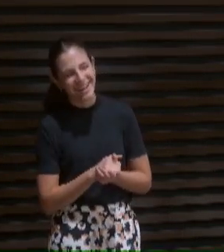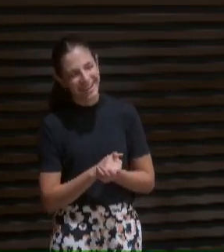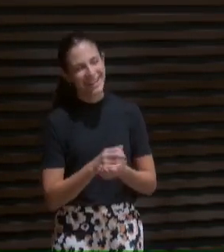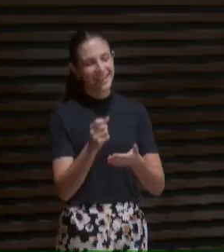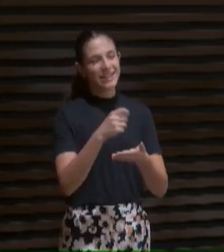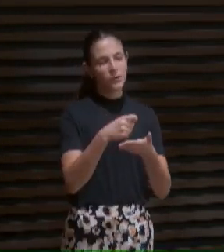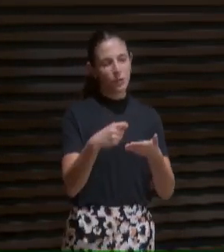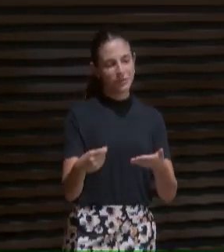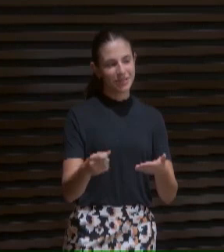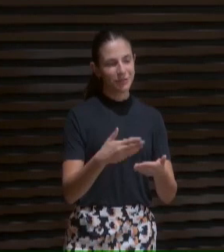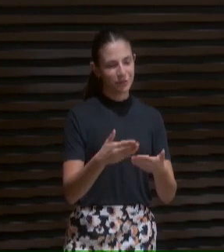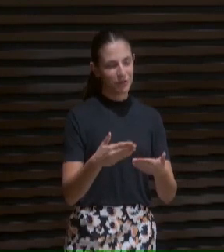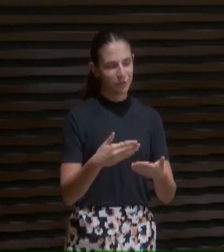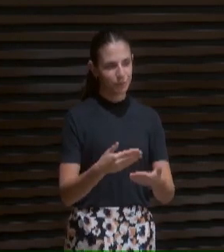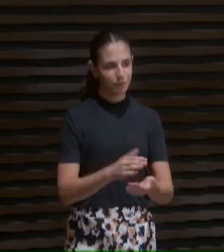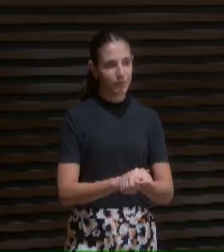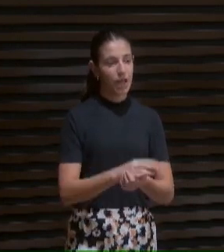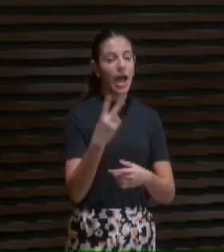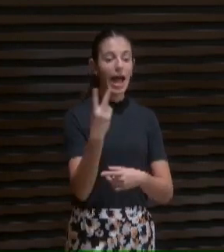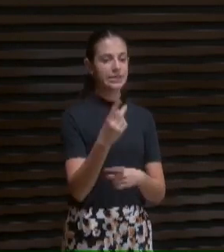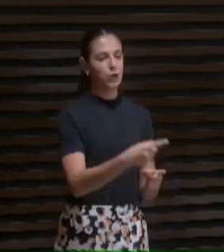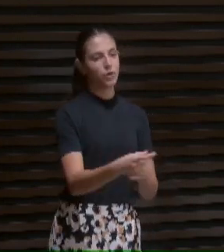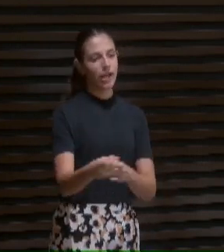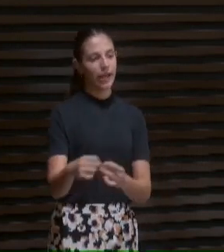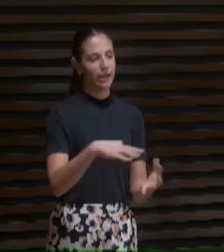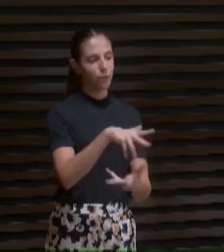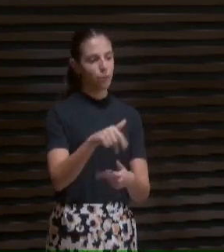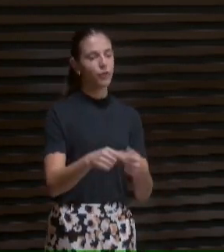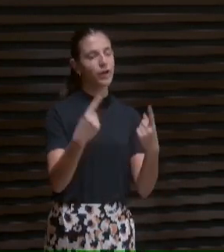A Segunda Guerra Mundial foi um implante contra a igreja,